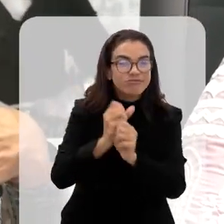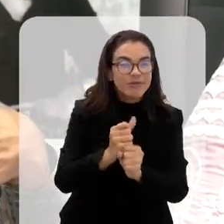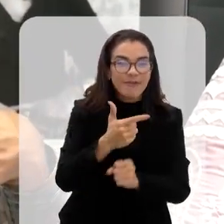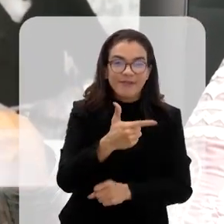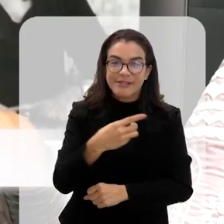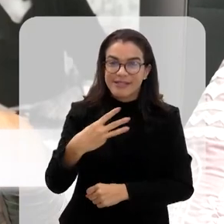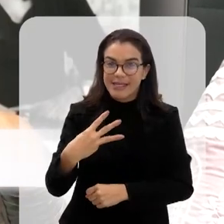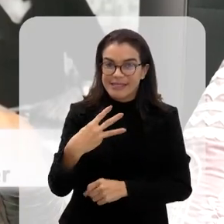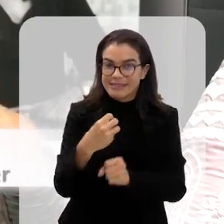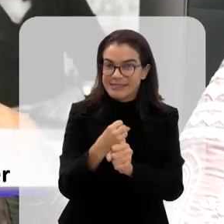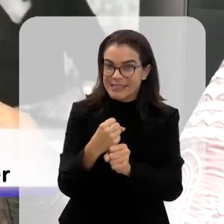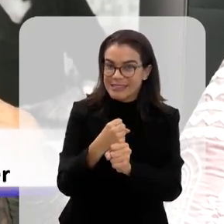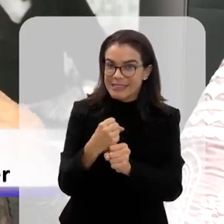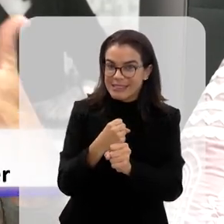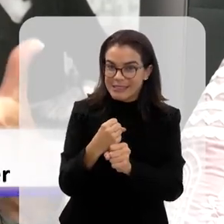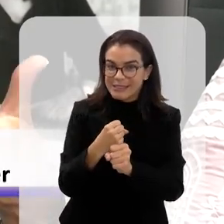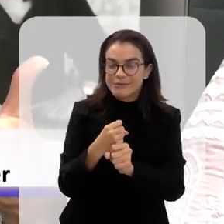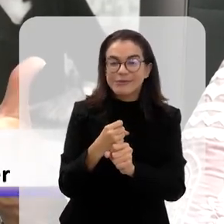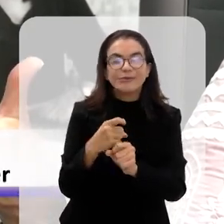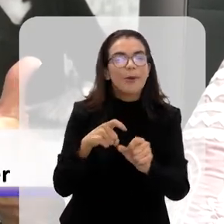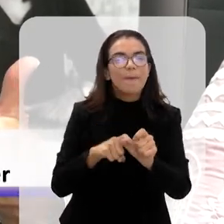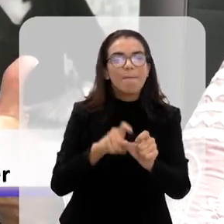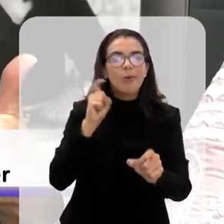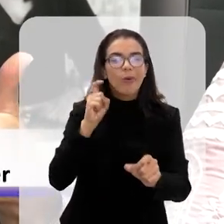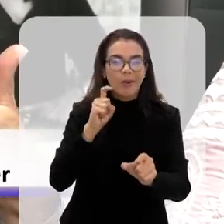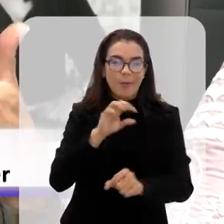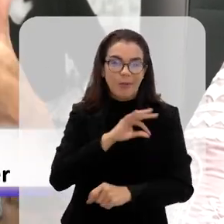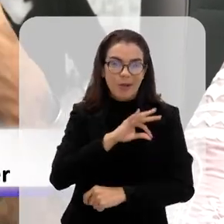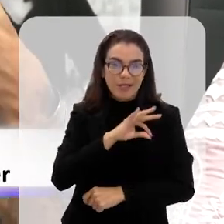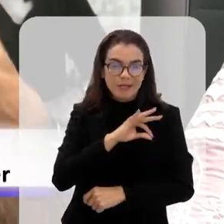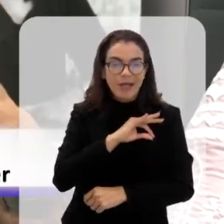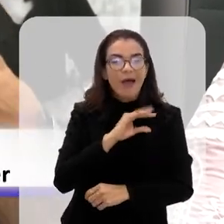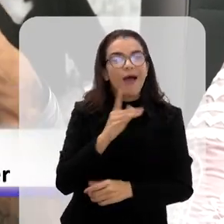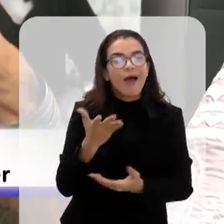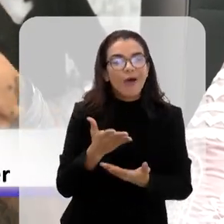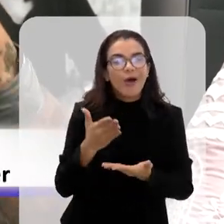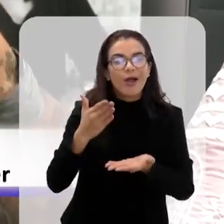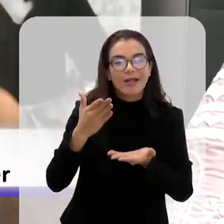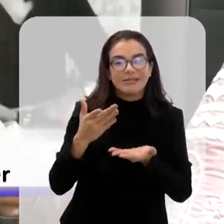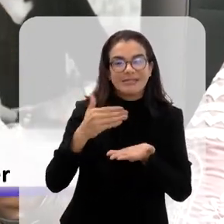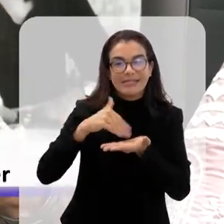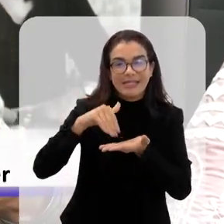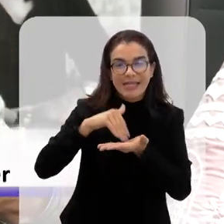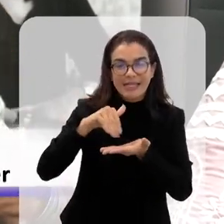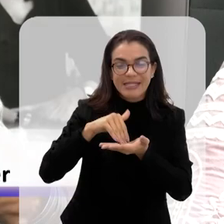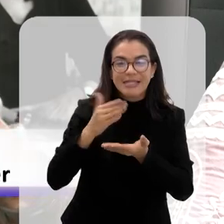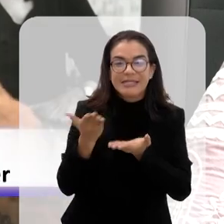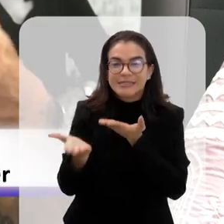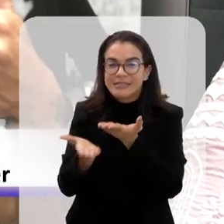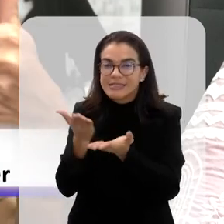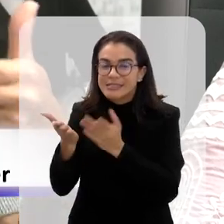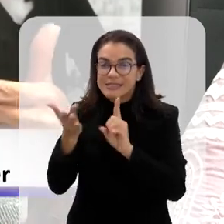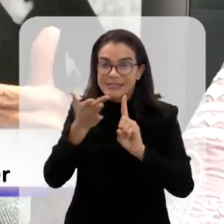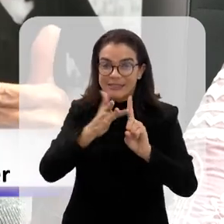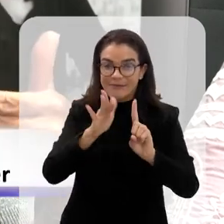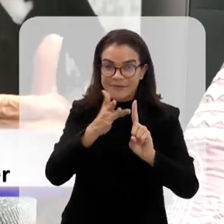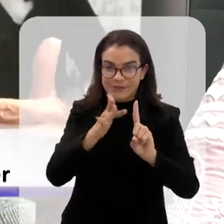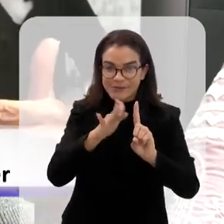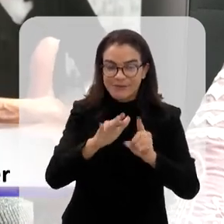23 anos e saí da polícia para assumir a Secretaria de Assistência à Vítima, isso em